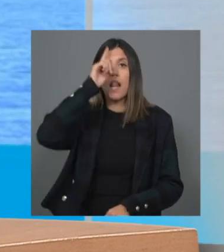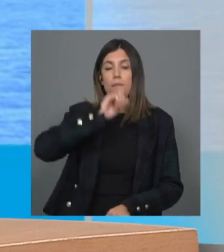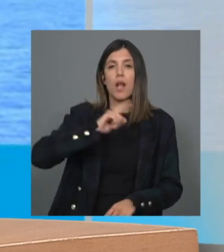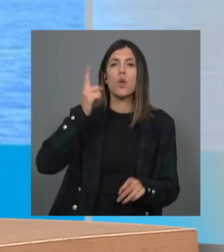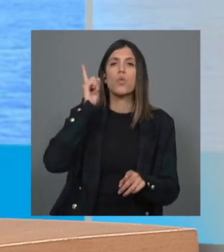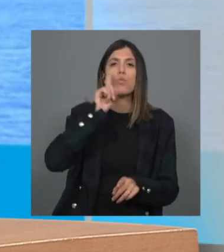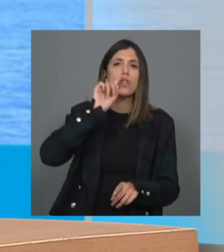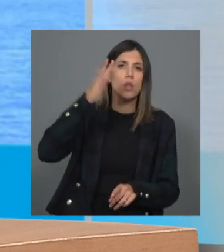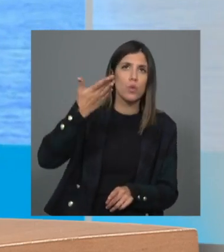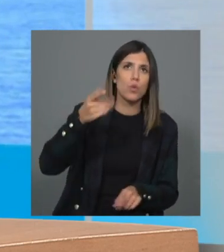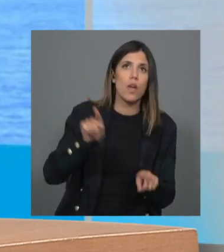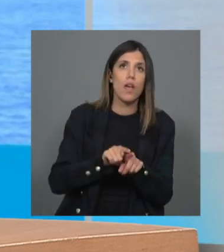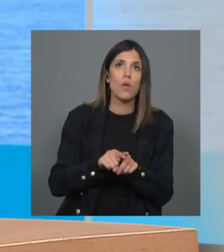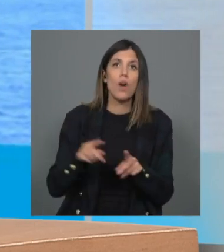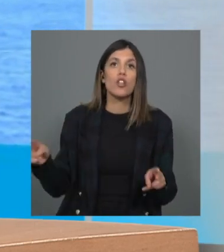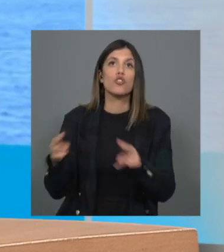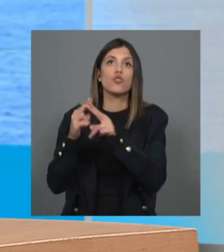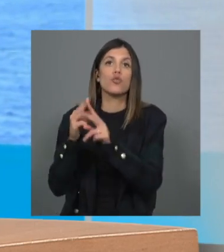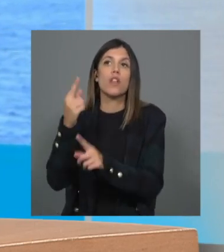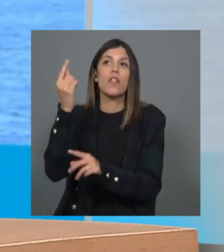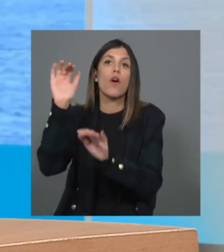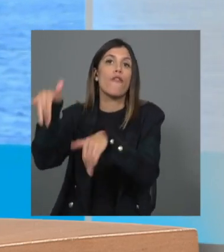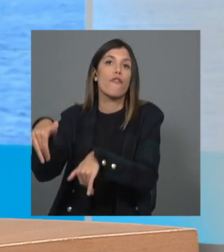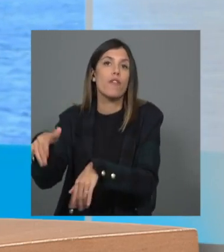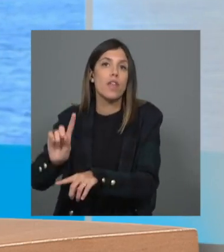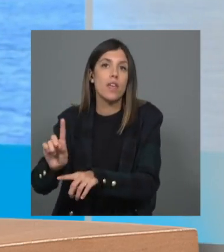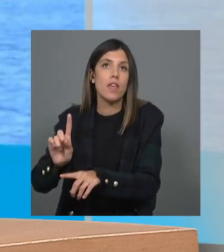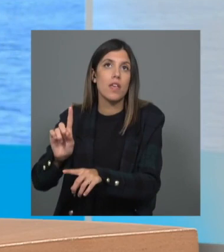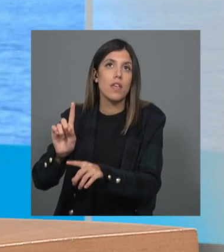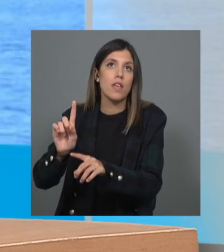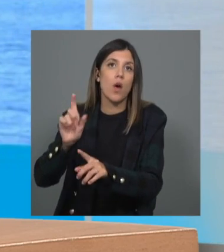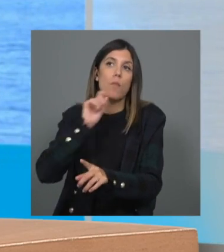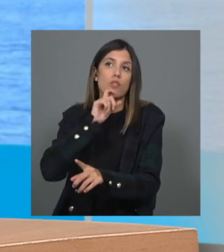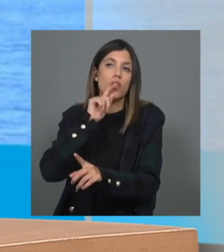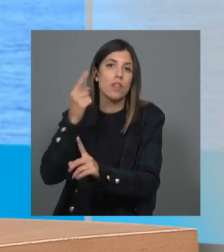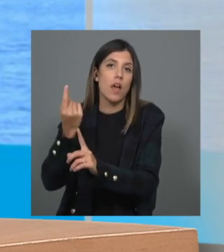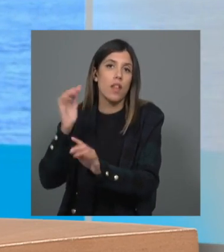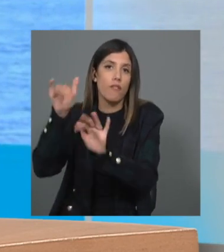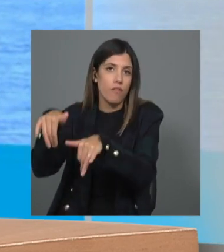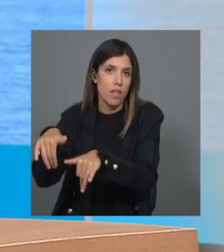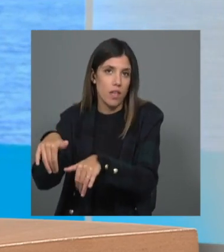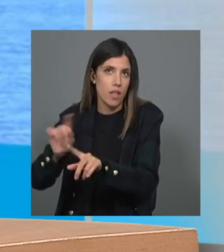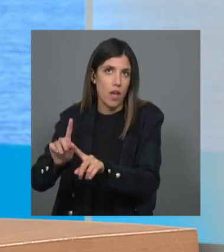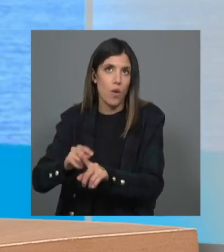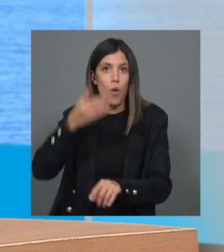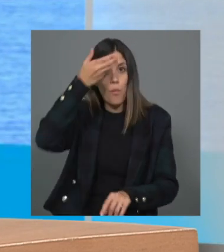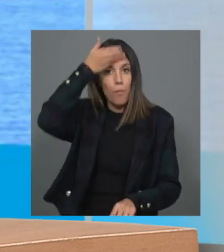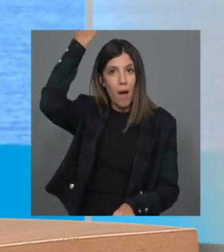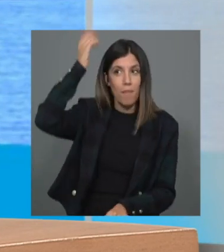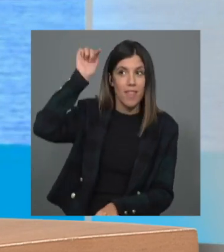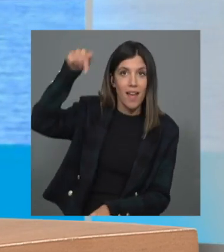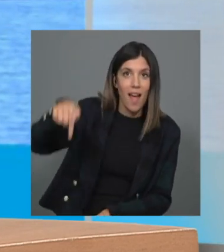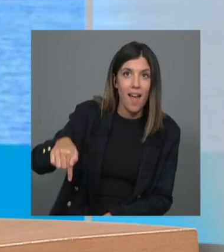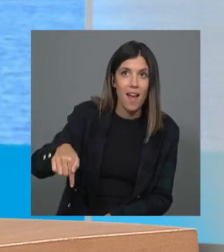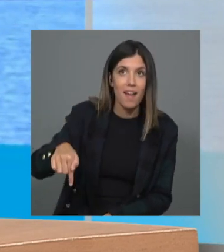essencial, que é não ver a Jornada Mundial da Juventude como um fim, como um meio, como uma grande oportunidade, mas não como um fim. O Papa estar cá